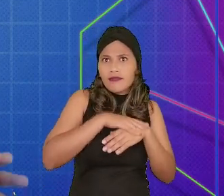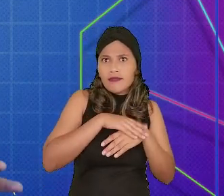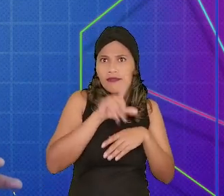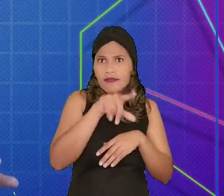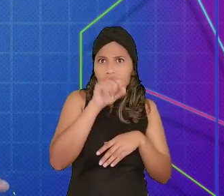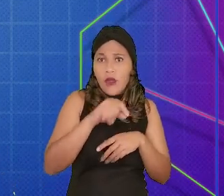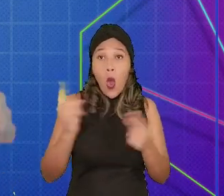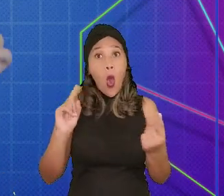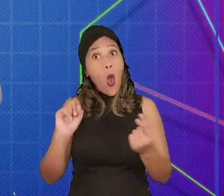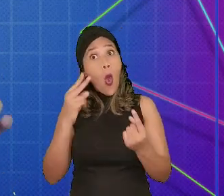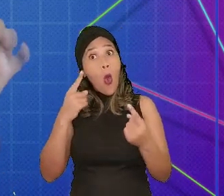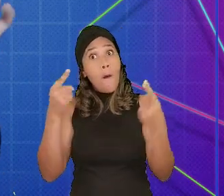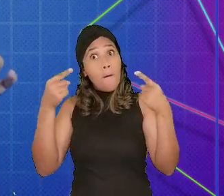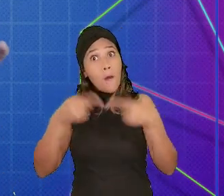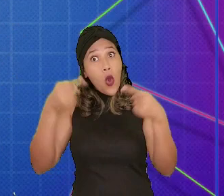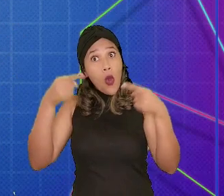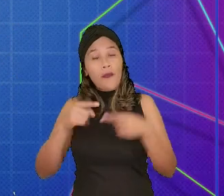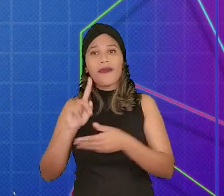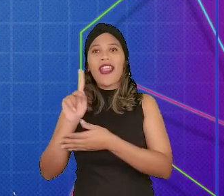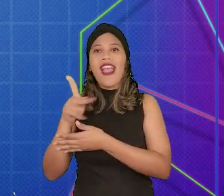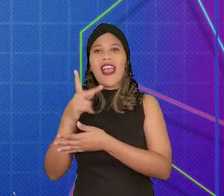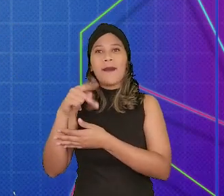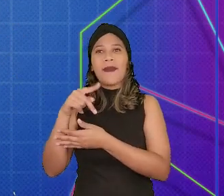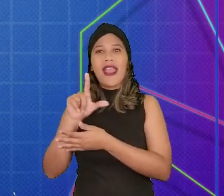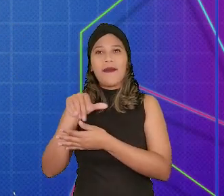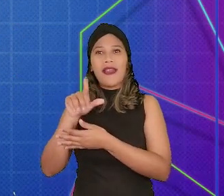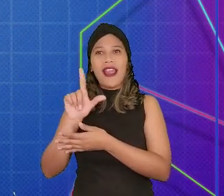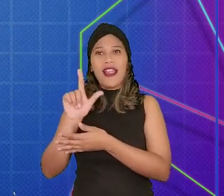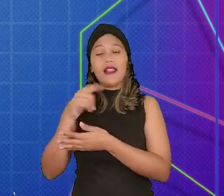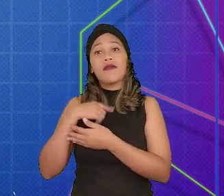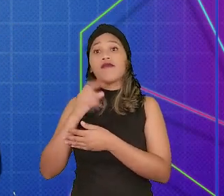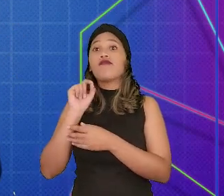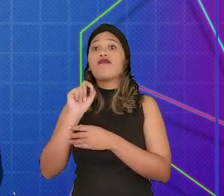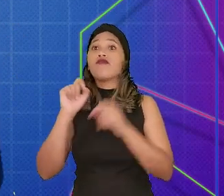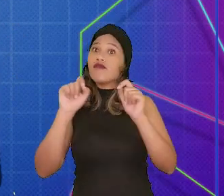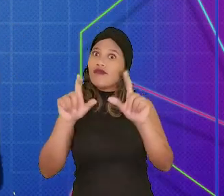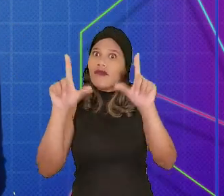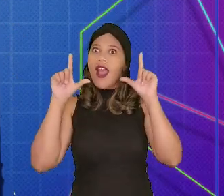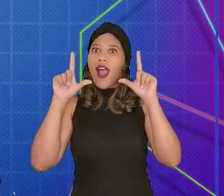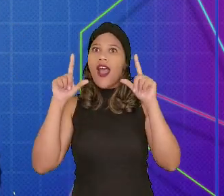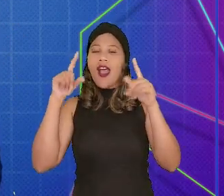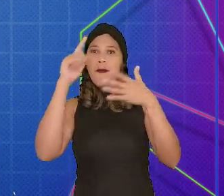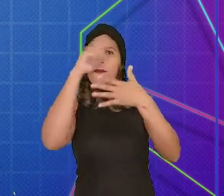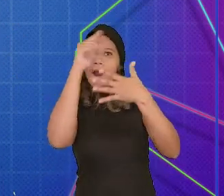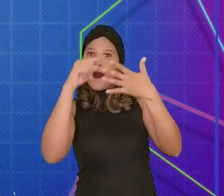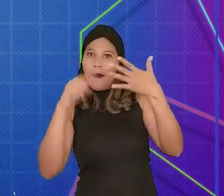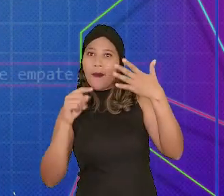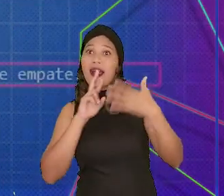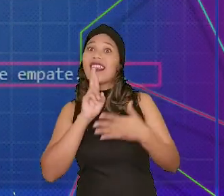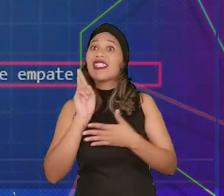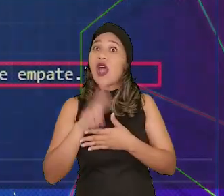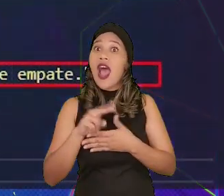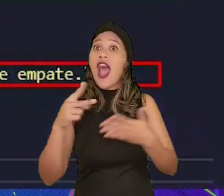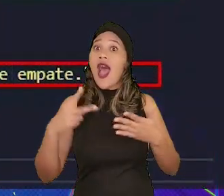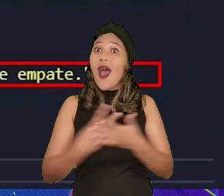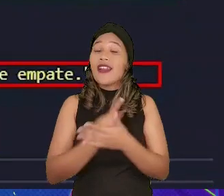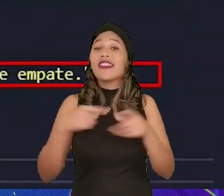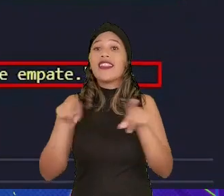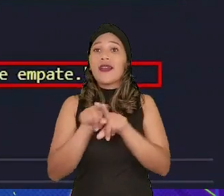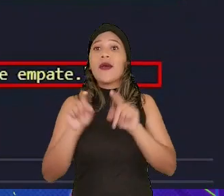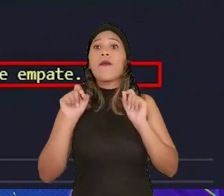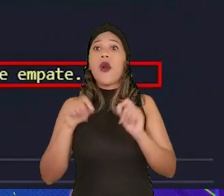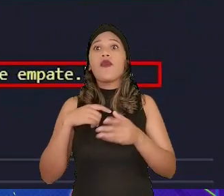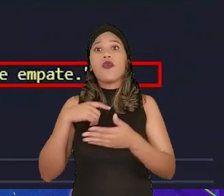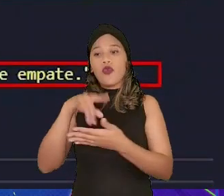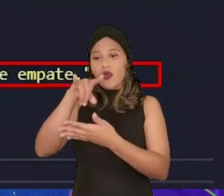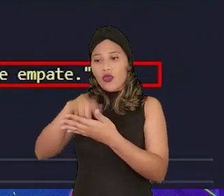foi empatado, a Inner HTML, na div ganhador, exibirá os resultados. Isso também acontece por